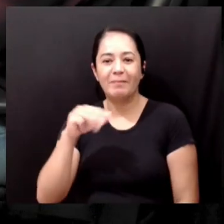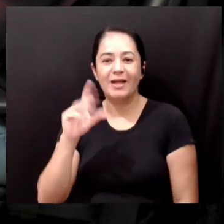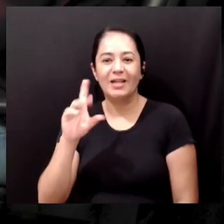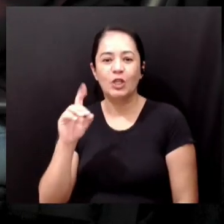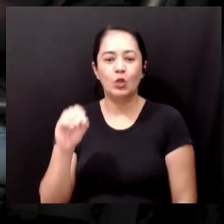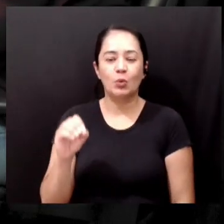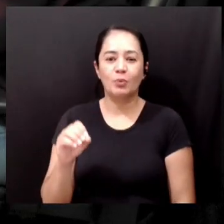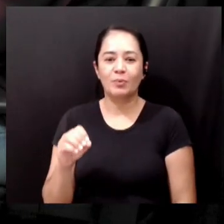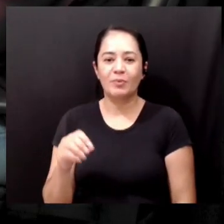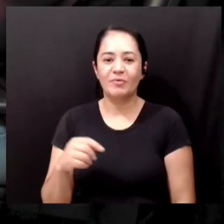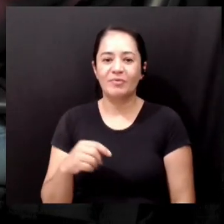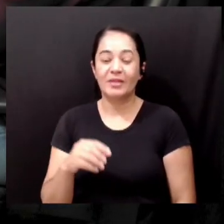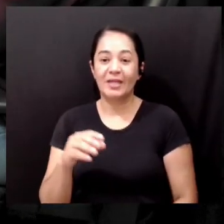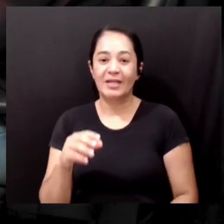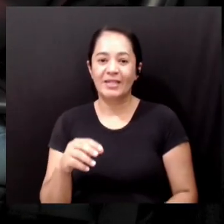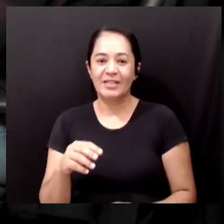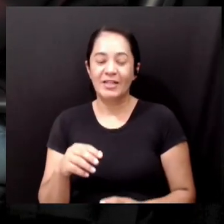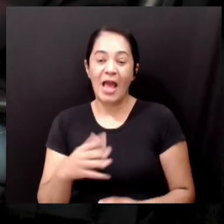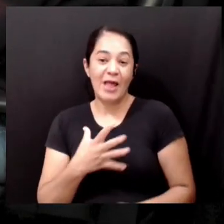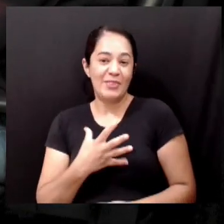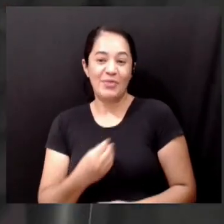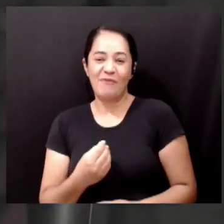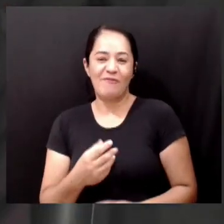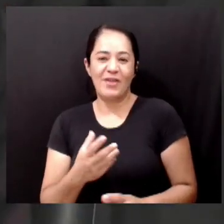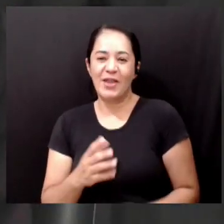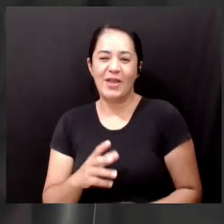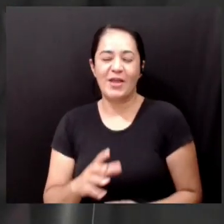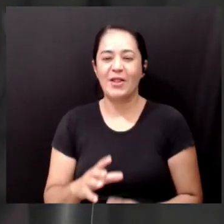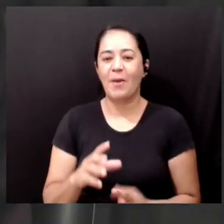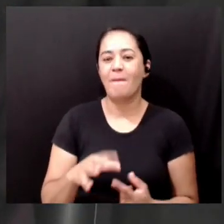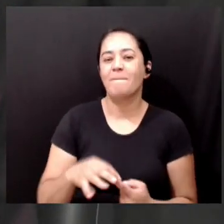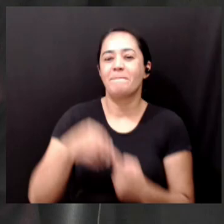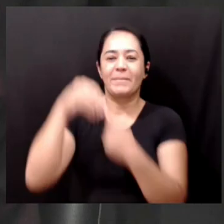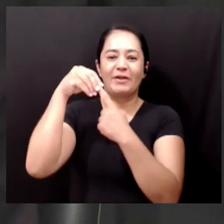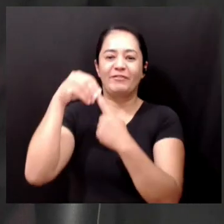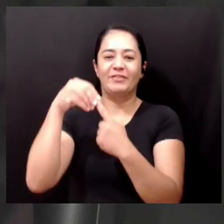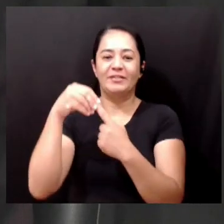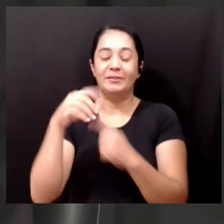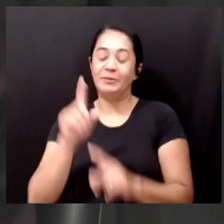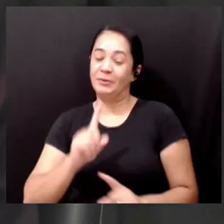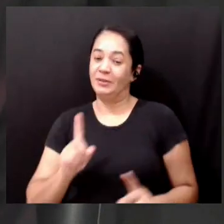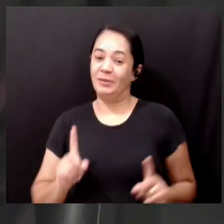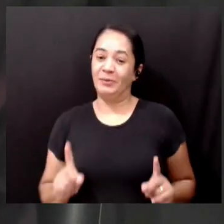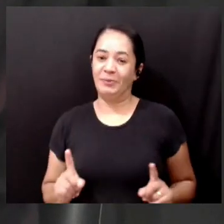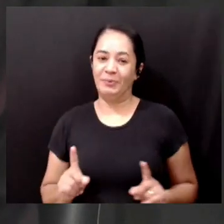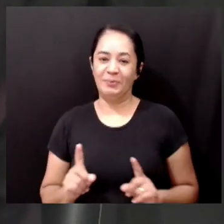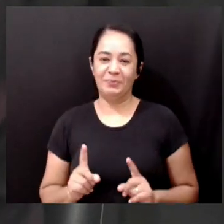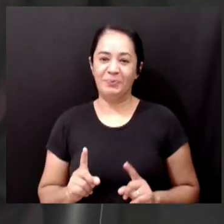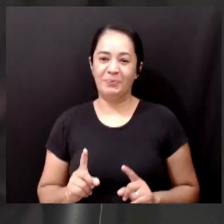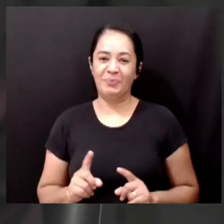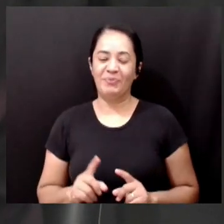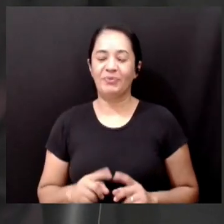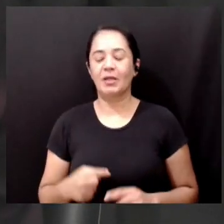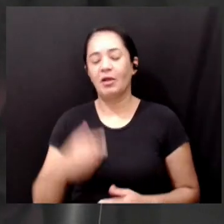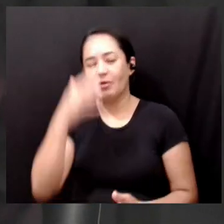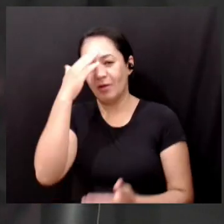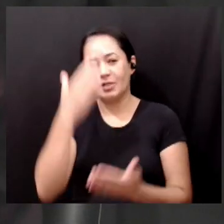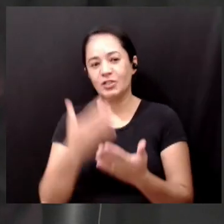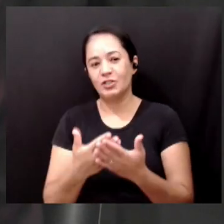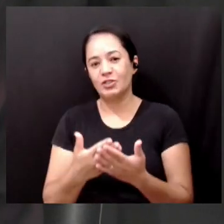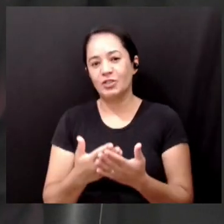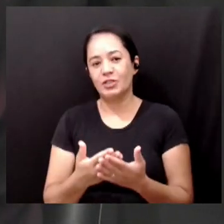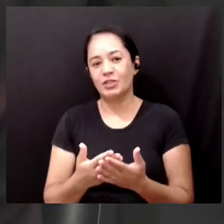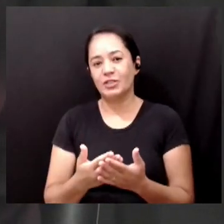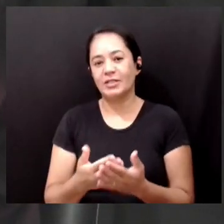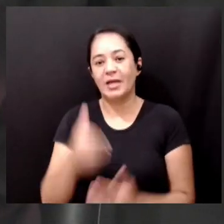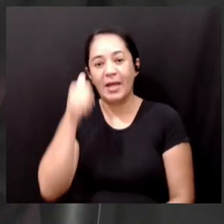do filho predileto? É isso. Eu não posso te dizer isso, se eu sou o filho predileto. Eu acredito que eu sou o filho predileto da minha mãe. E a minha irmã